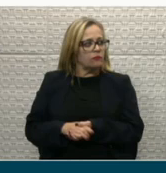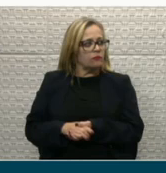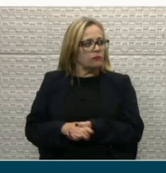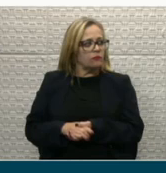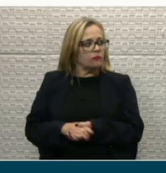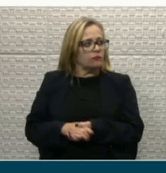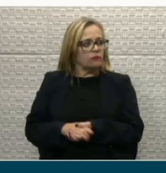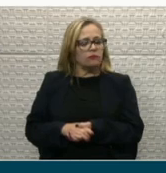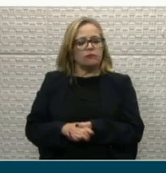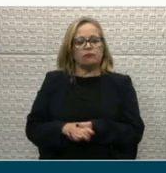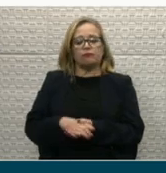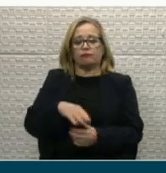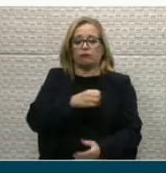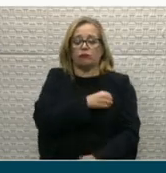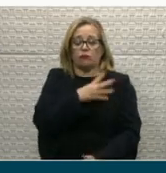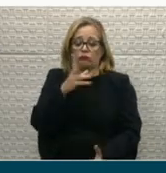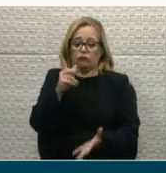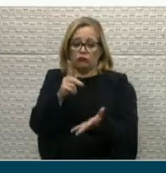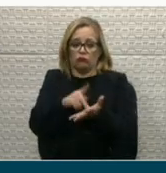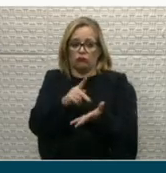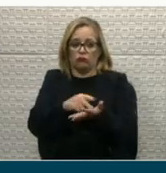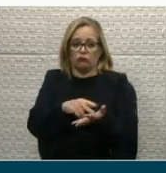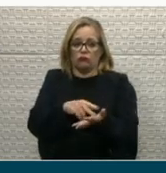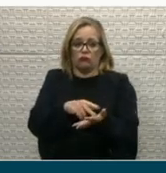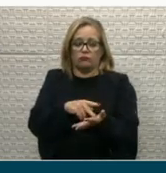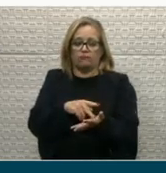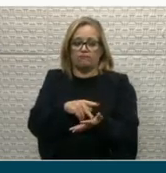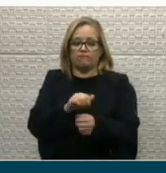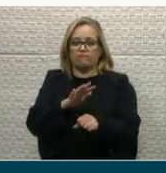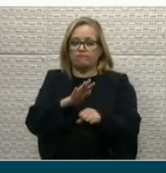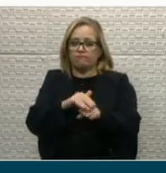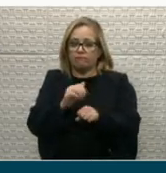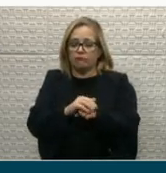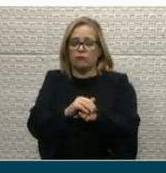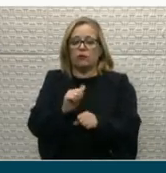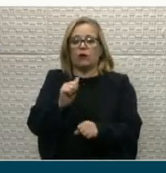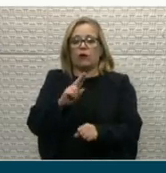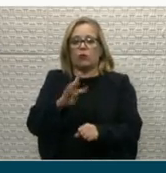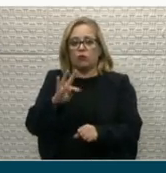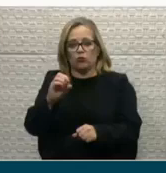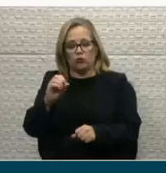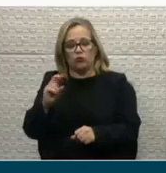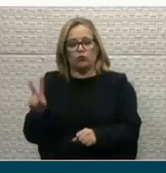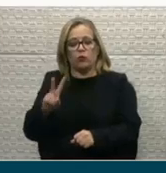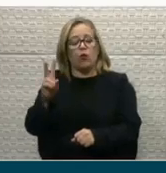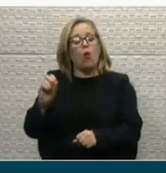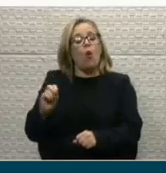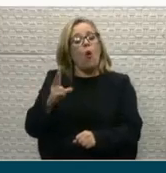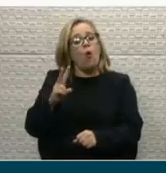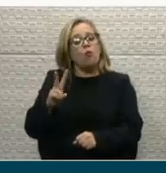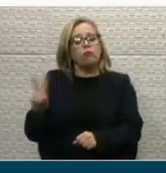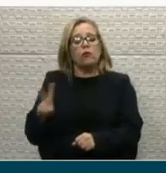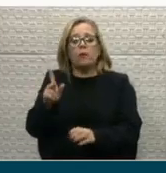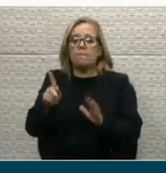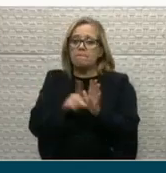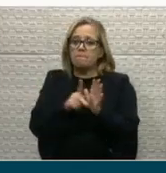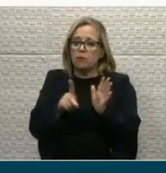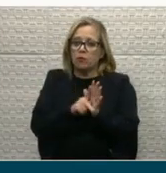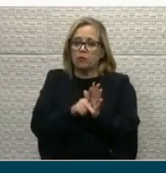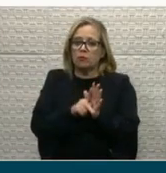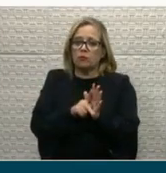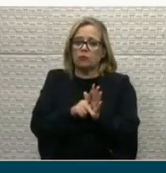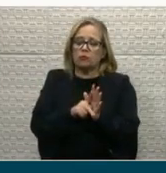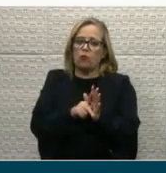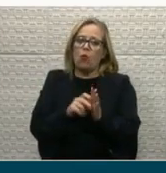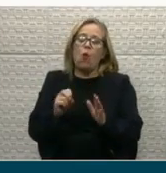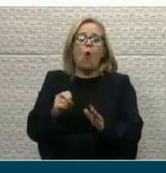A constante, o número real lambda, ele é chamado de autovalor ou valor próprio ou valor característico